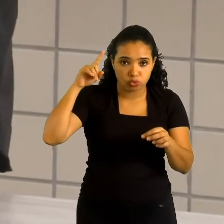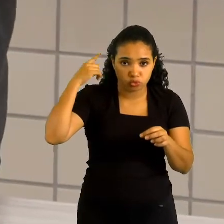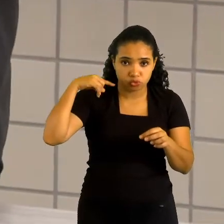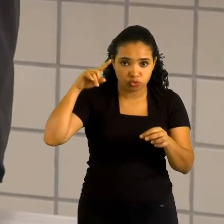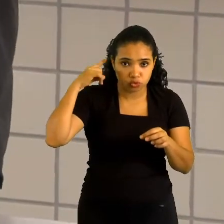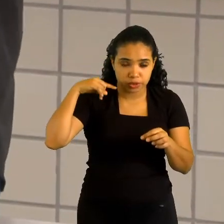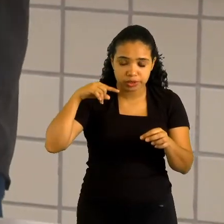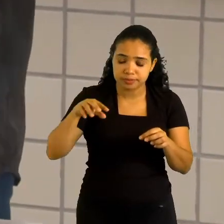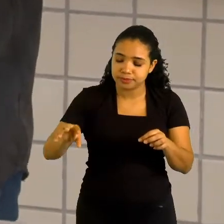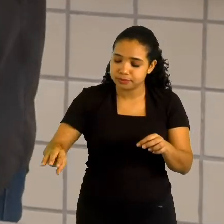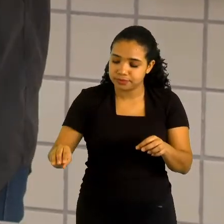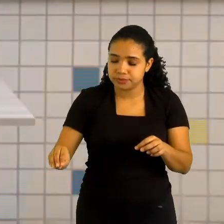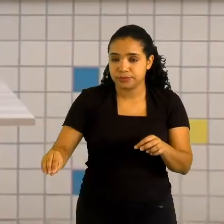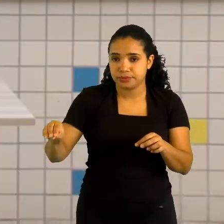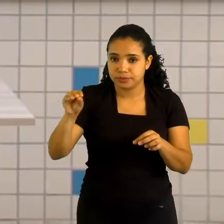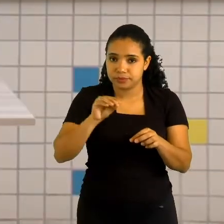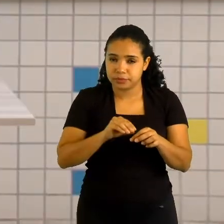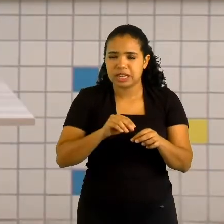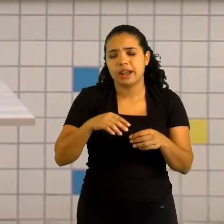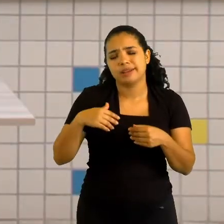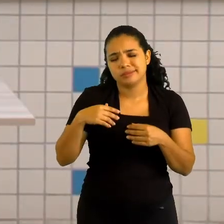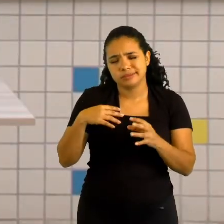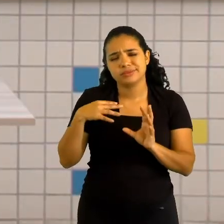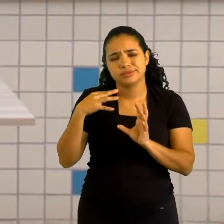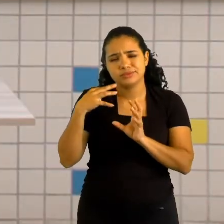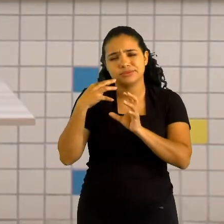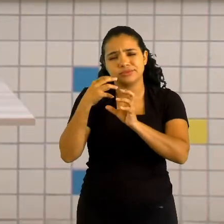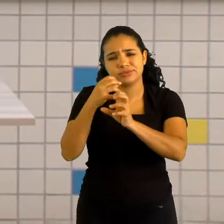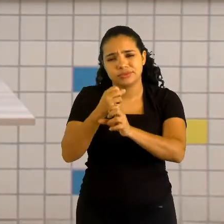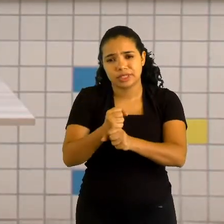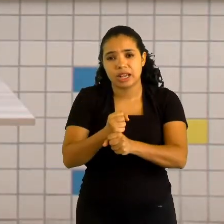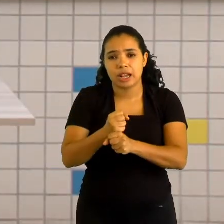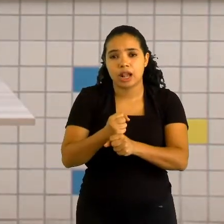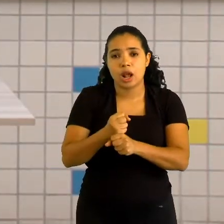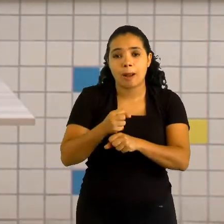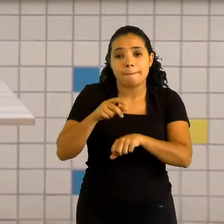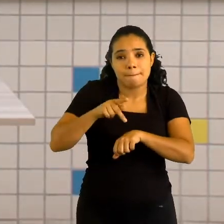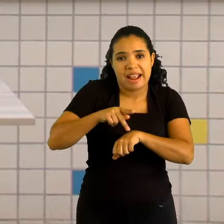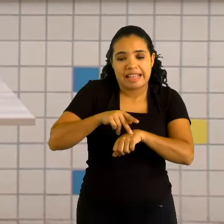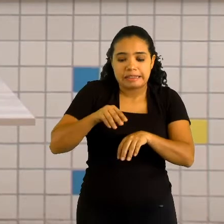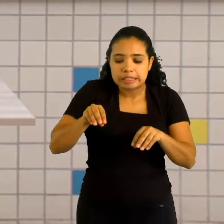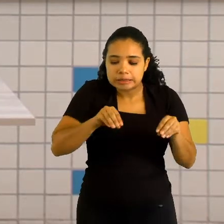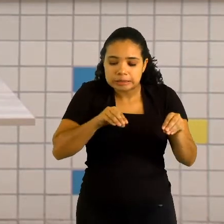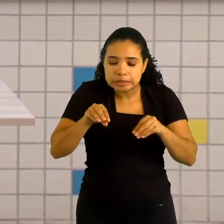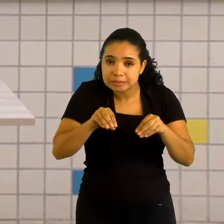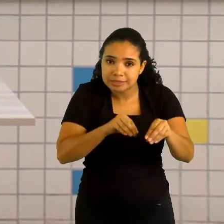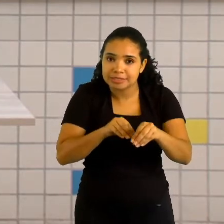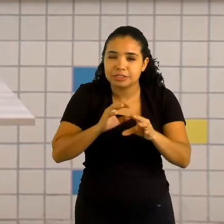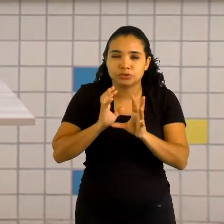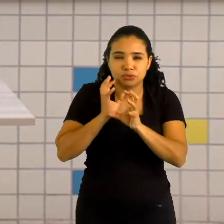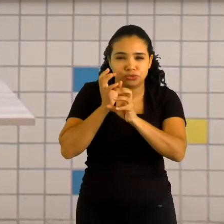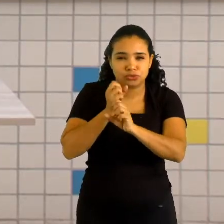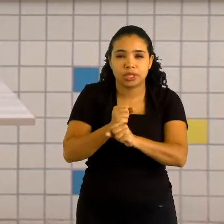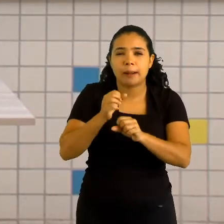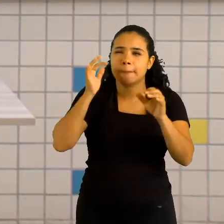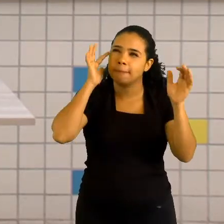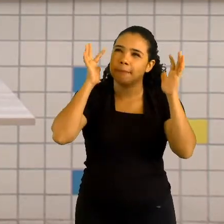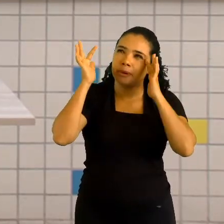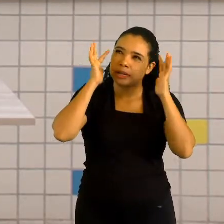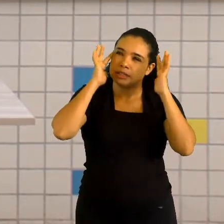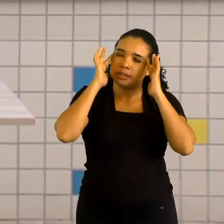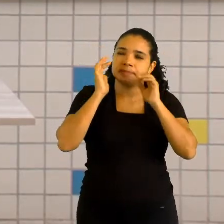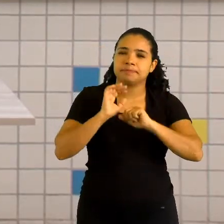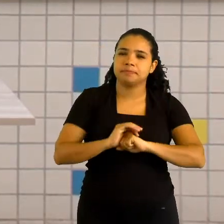4 ovelhas, e assim ele ia contando. Mas pensa só comigo aí, criançada. Imagine